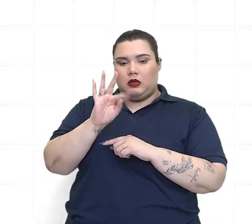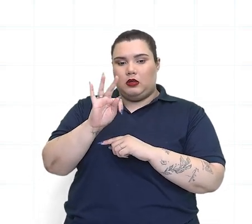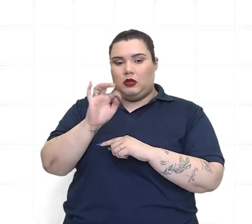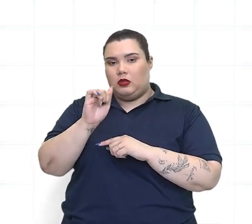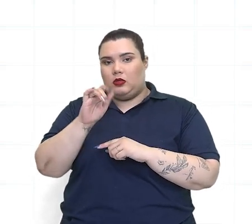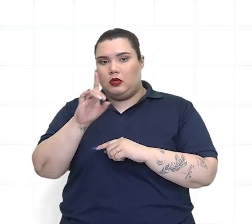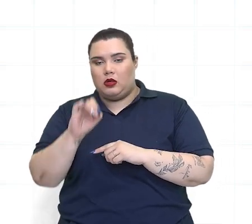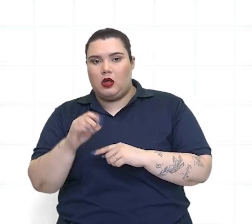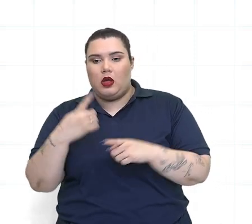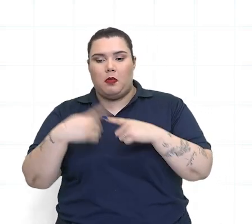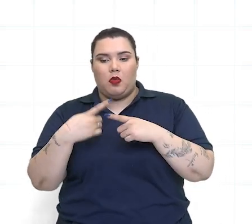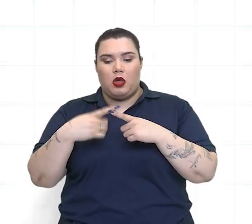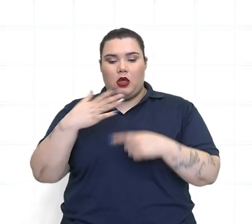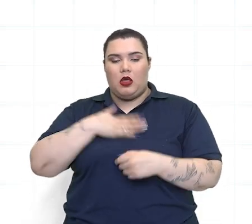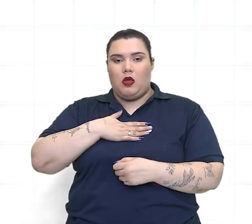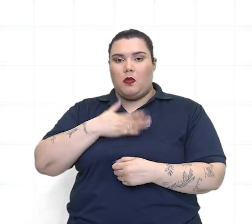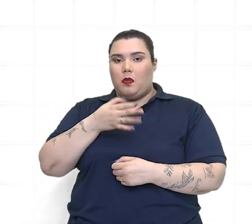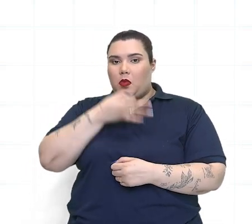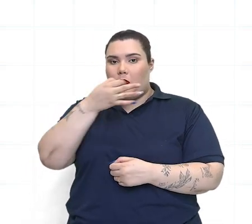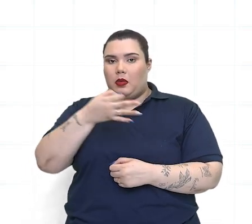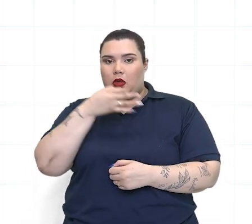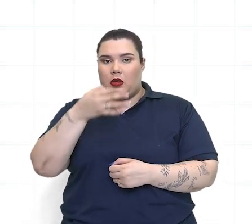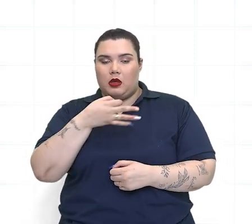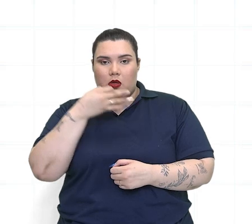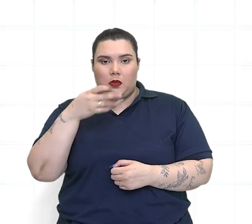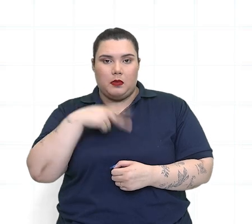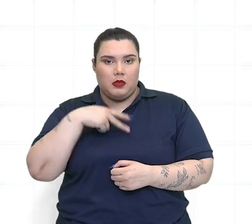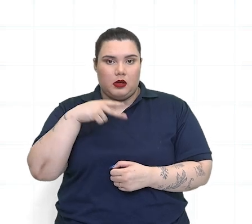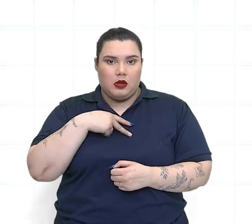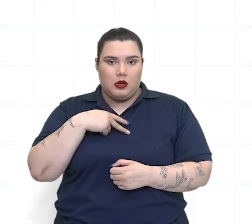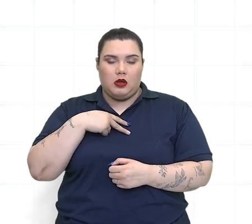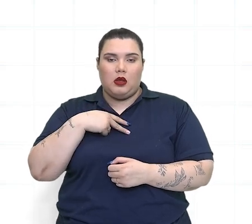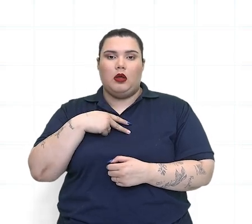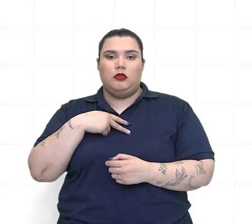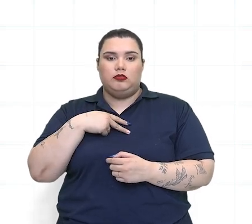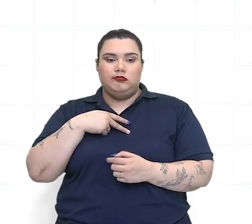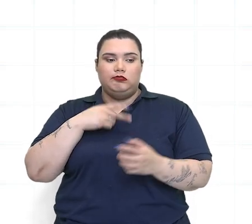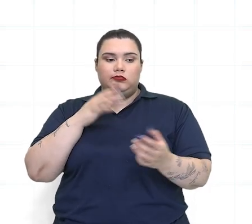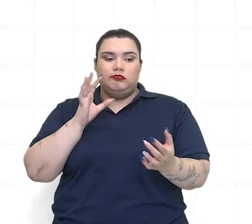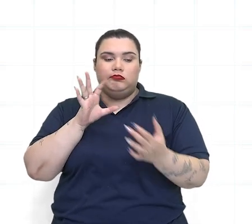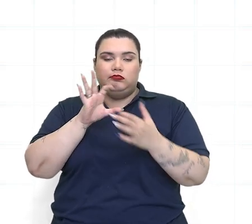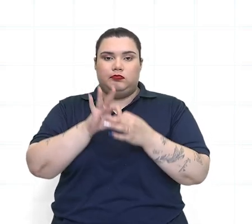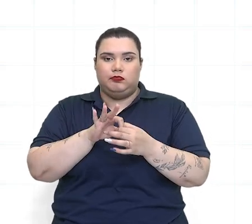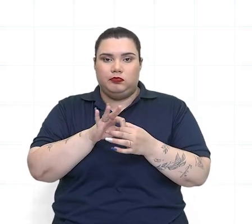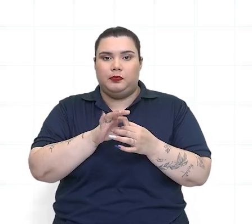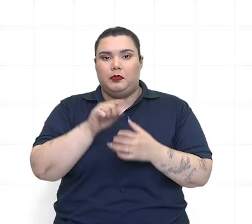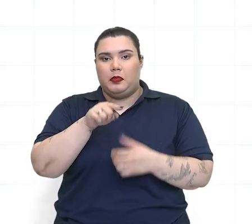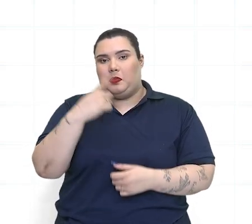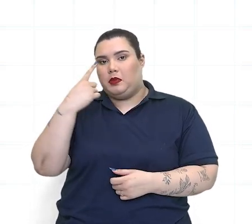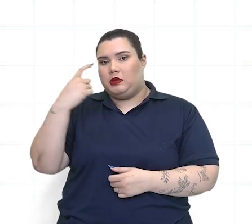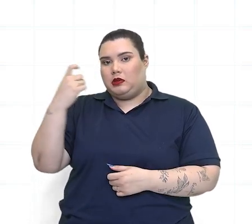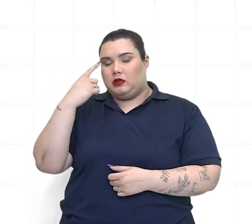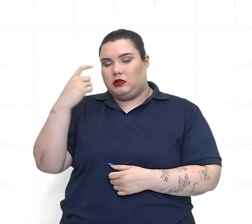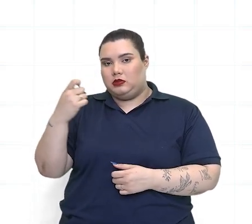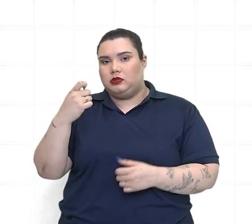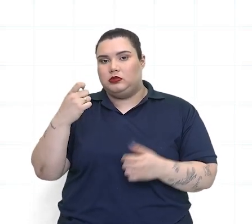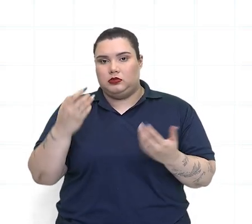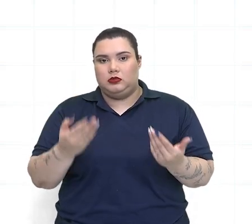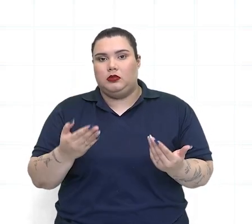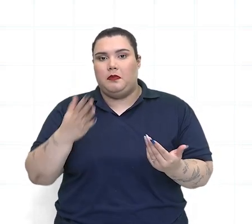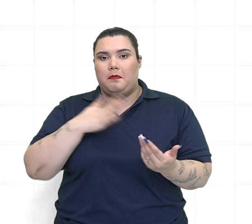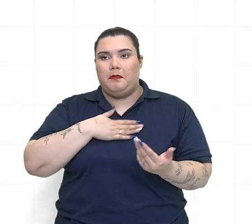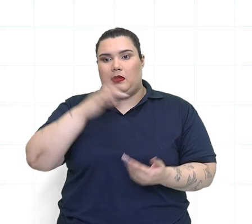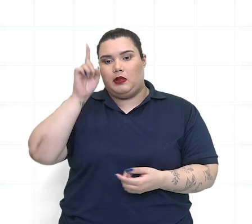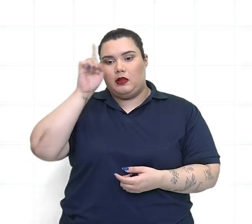eu, né, quero dar minha opinião, né, dentro daquilo que eu acho interessante. É a